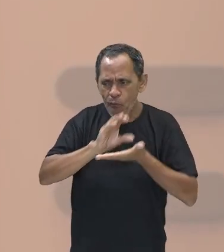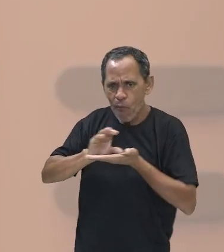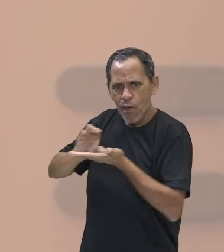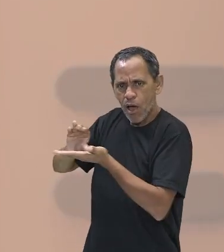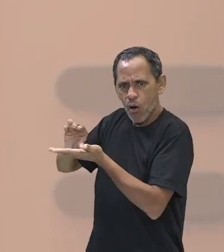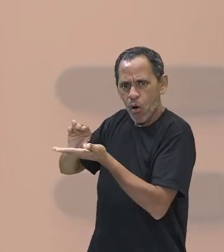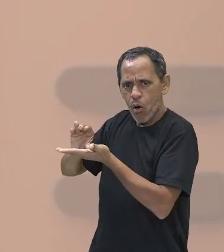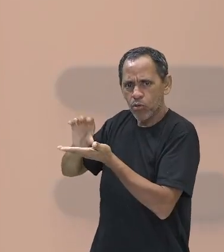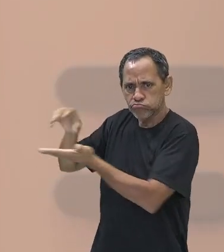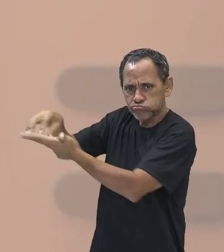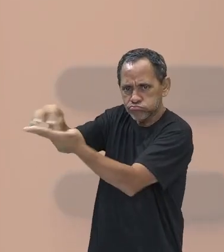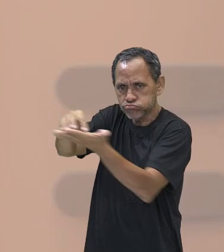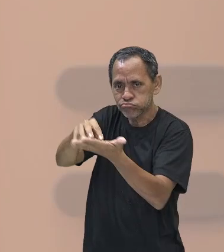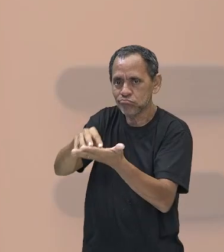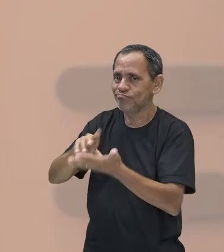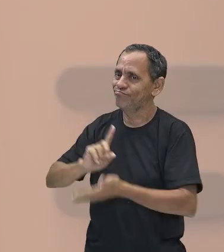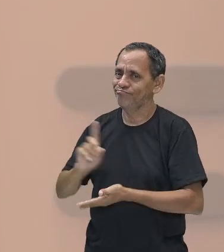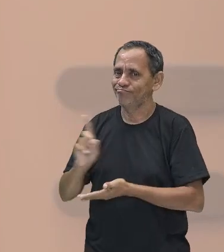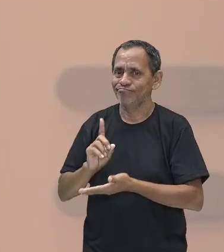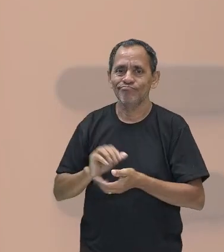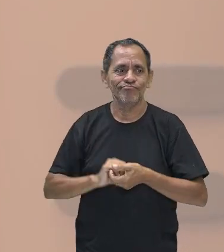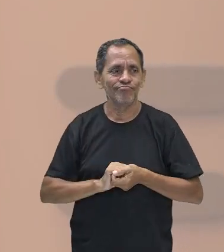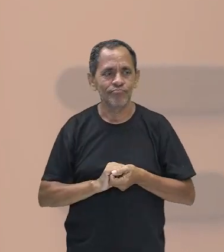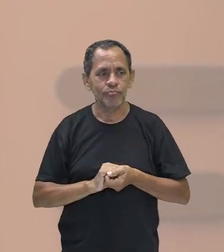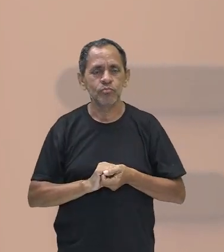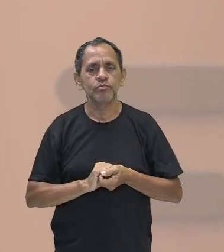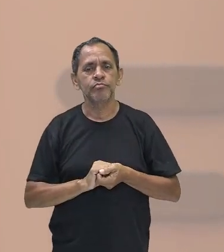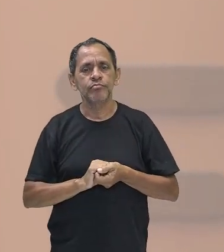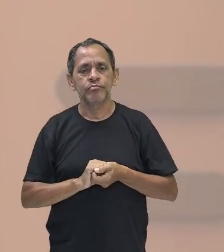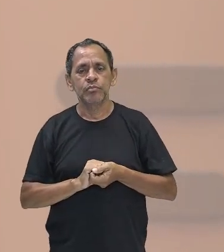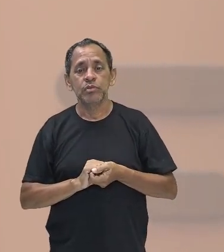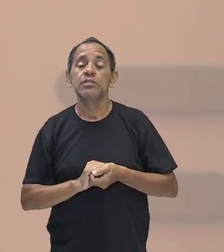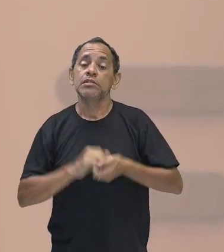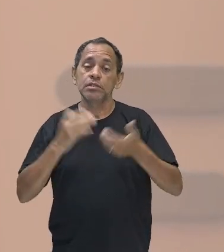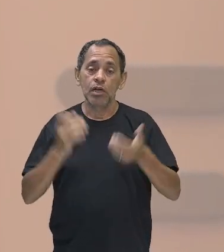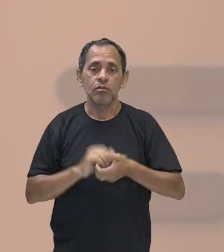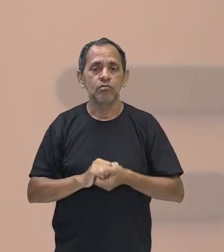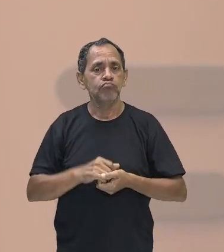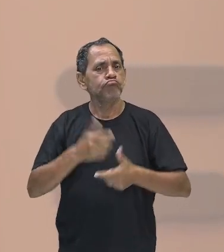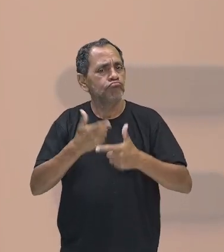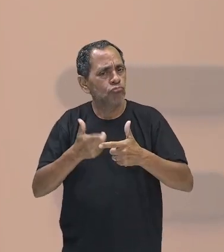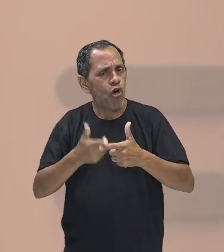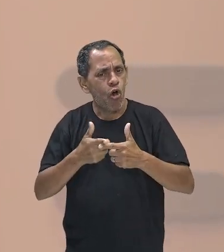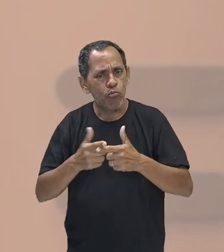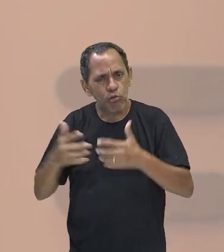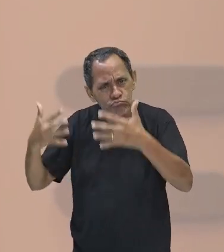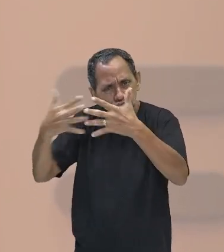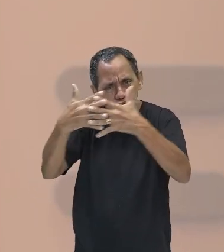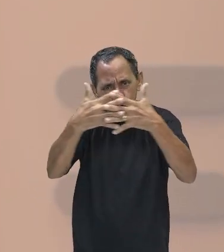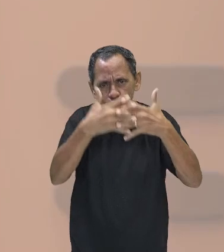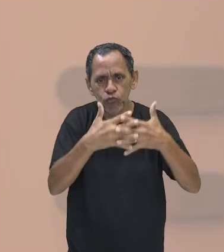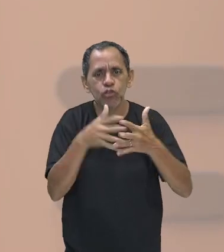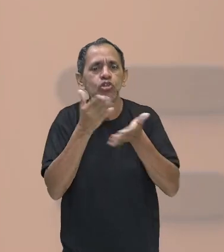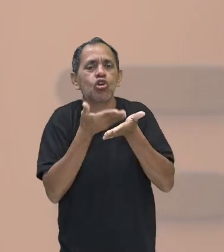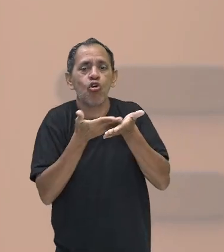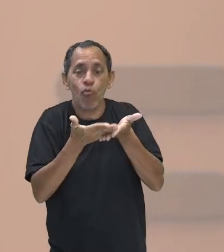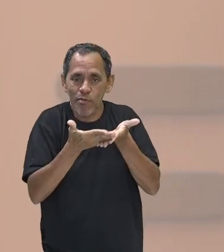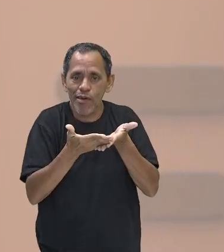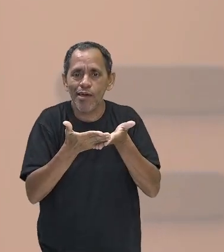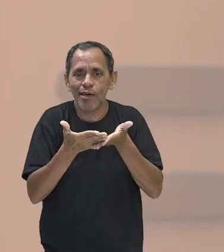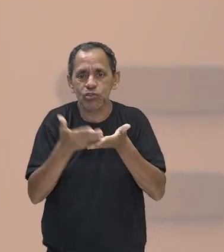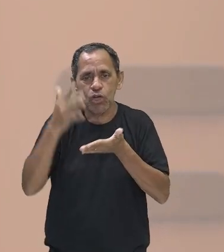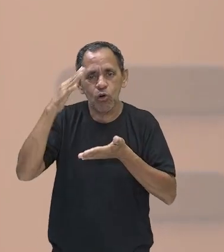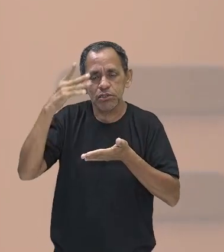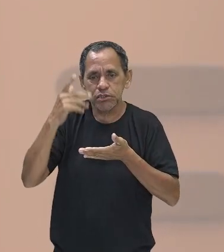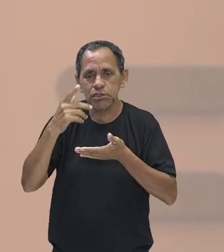estados? Não. E é exatamente esse resquício, né, de brigas que começam, então, aí a fazer com que as